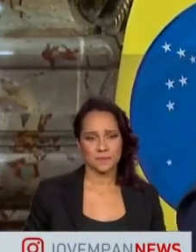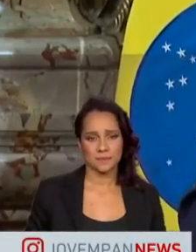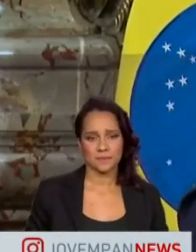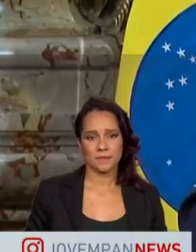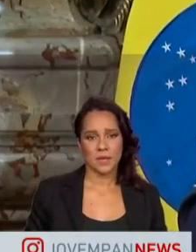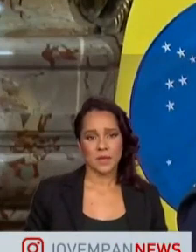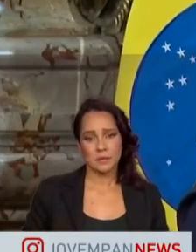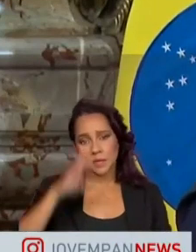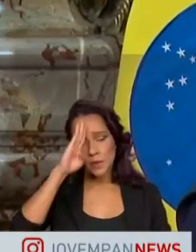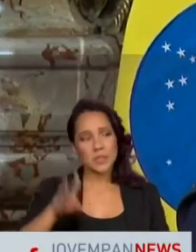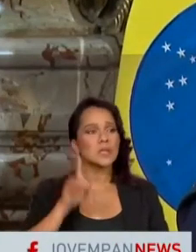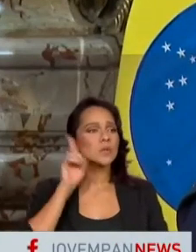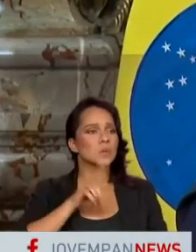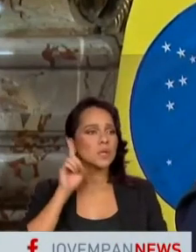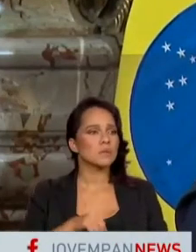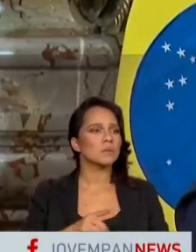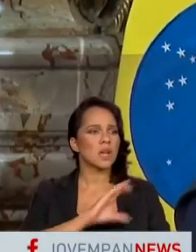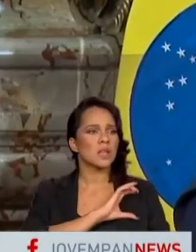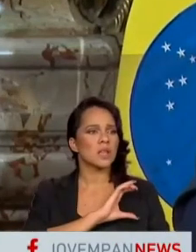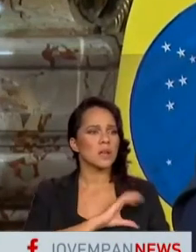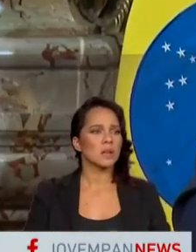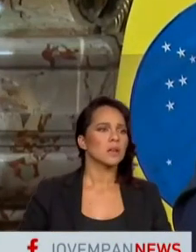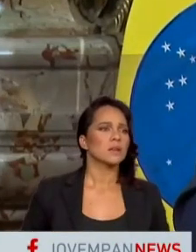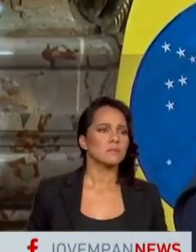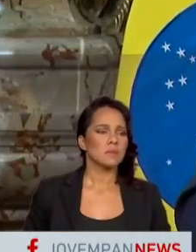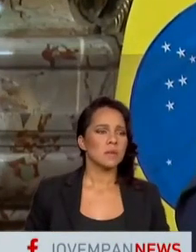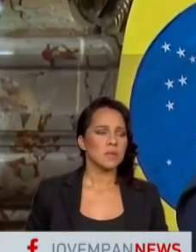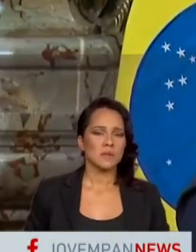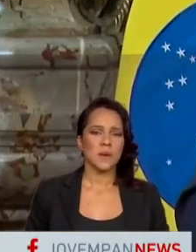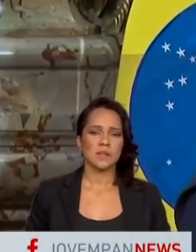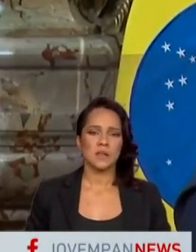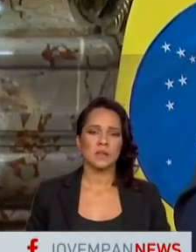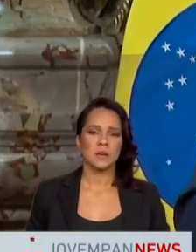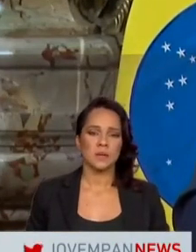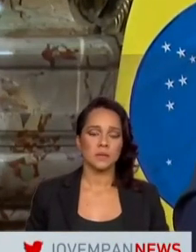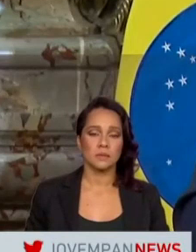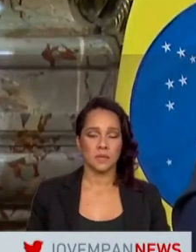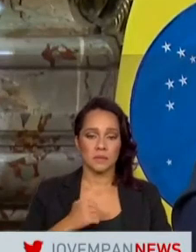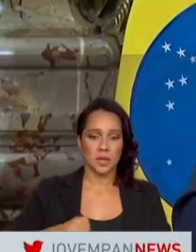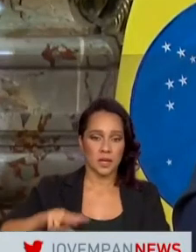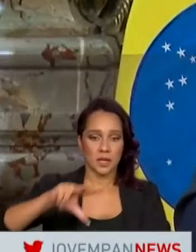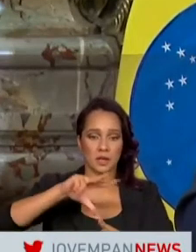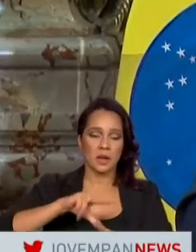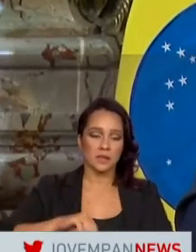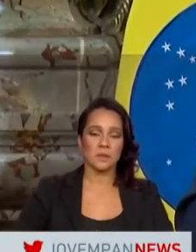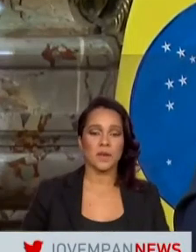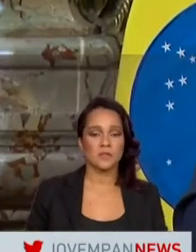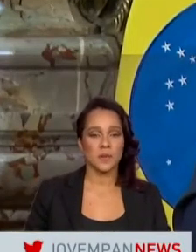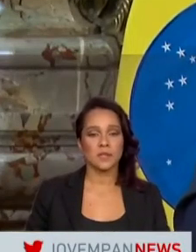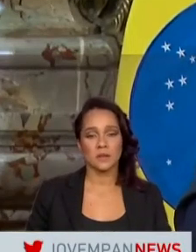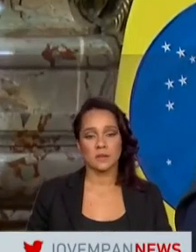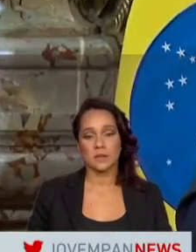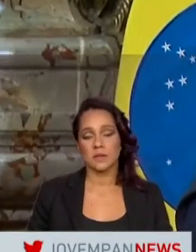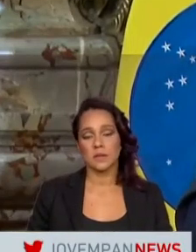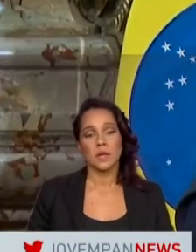de otros países. Sobretudo Estados Unidos e Canadá. Principalmente de Estados Unidos y de Canadá. É só América Latina de verdade, América es do Sul. Es realmente